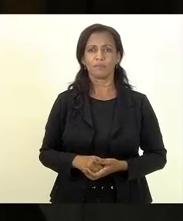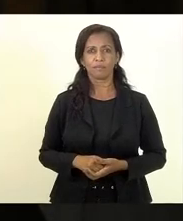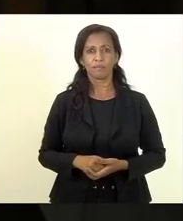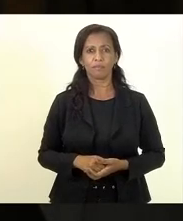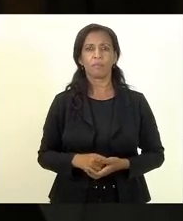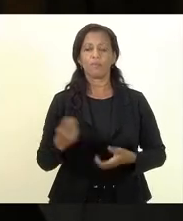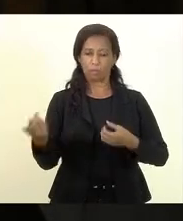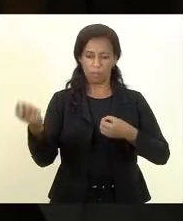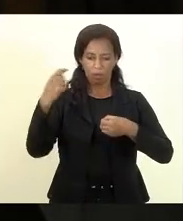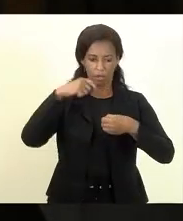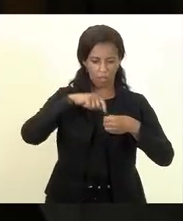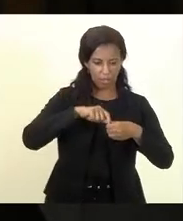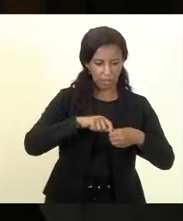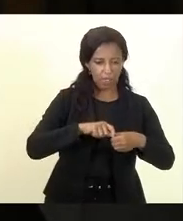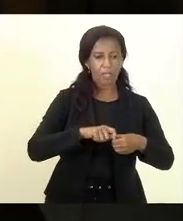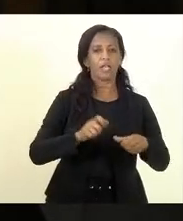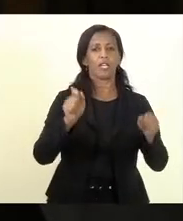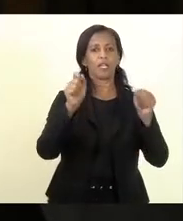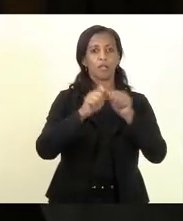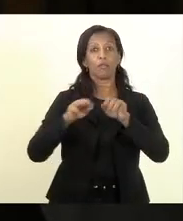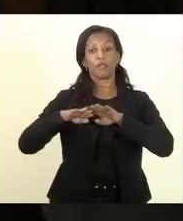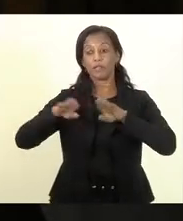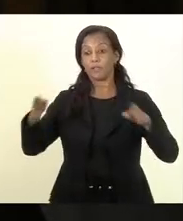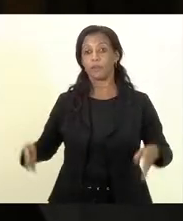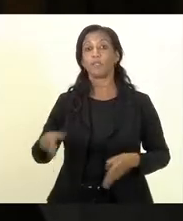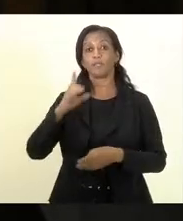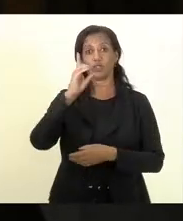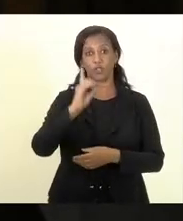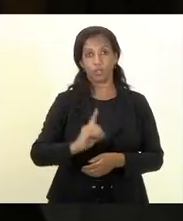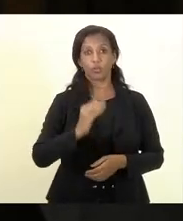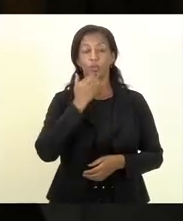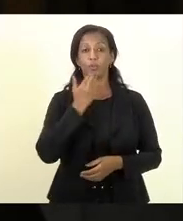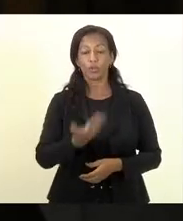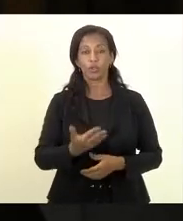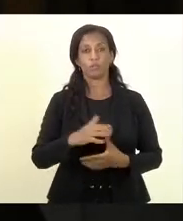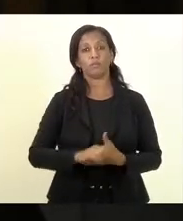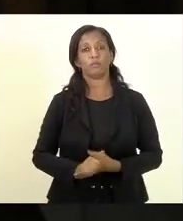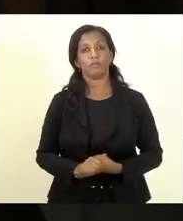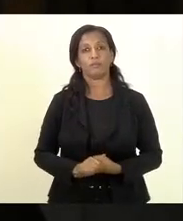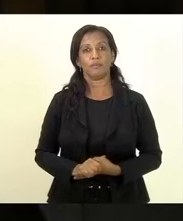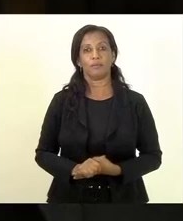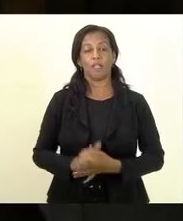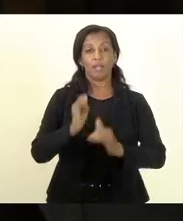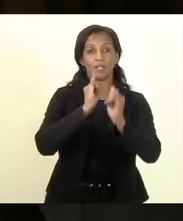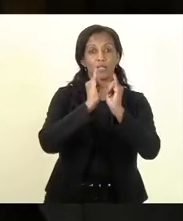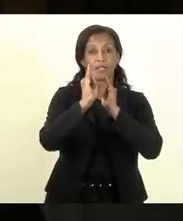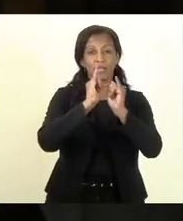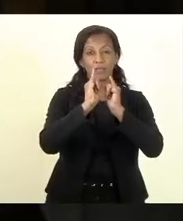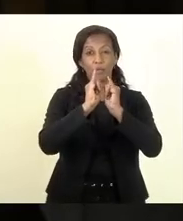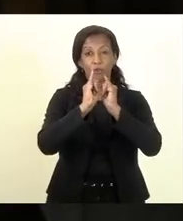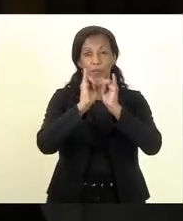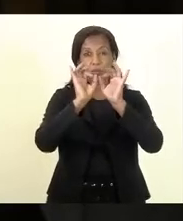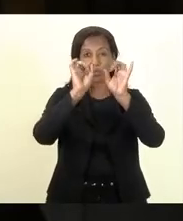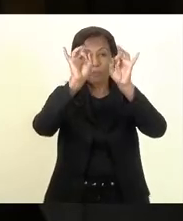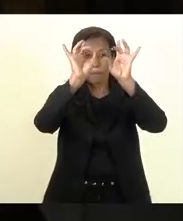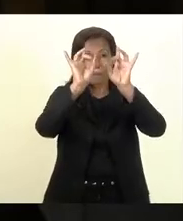Reiterei e vou fazer agora pela mesa diretora, pedindo as informações